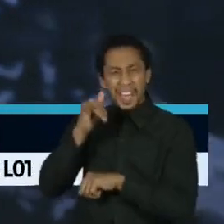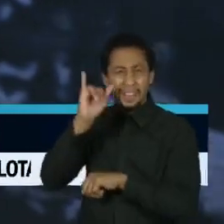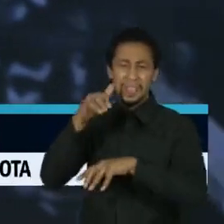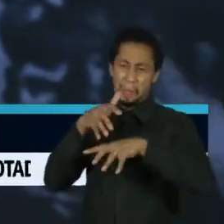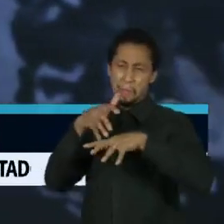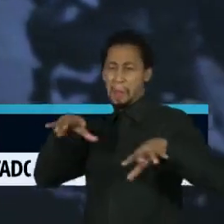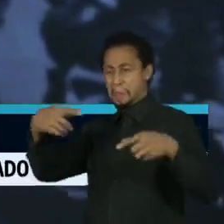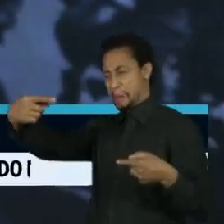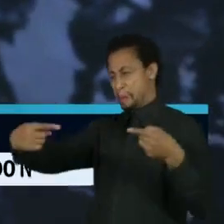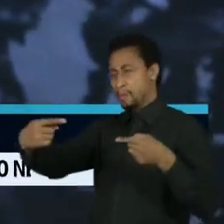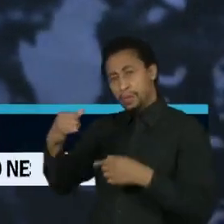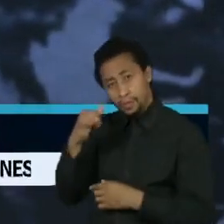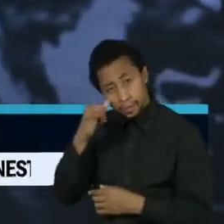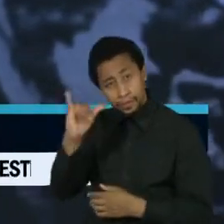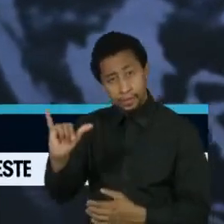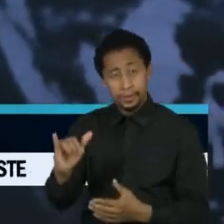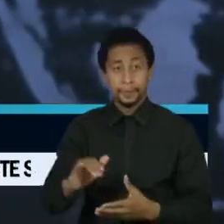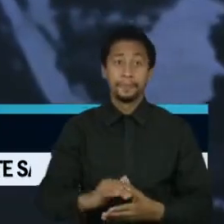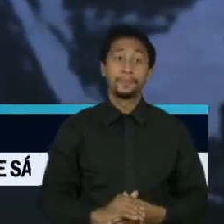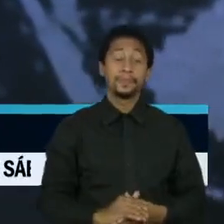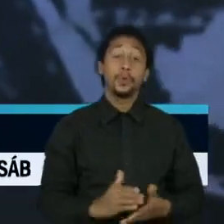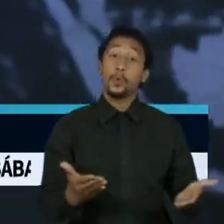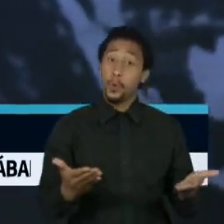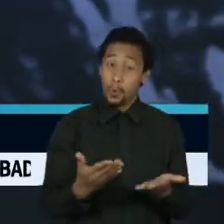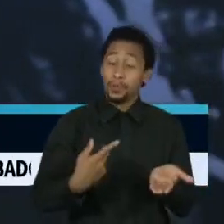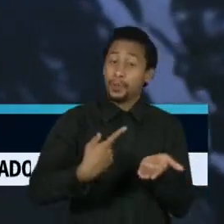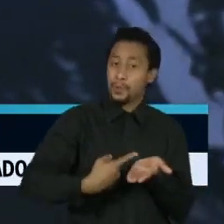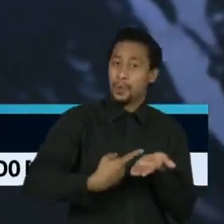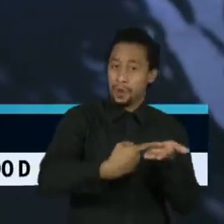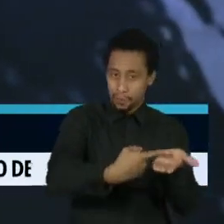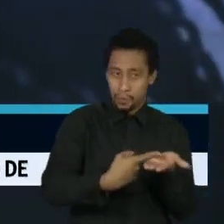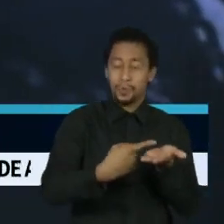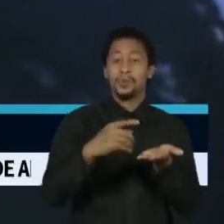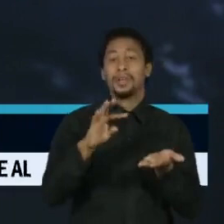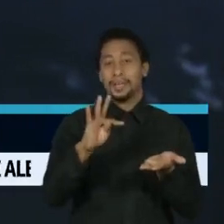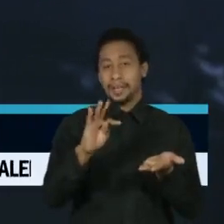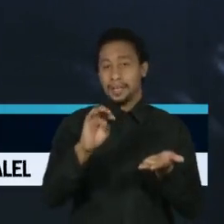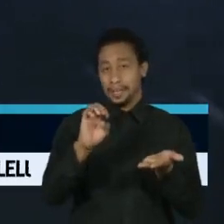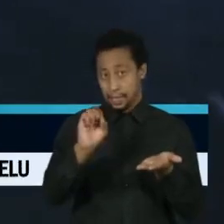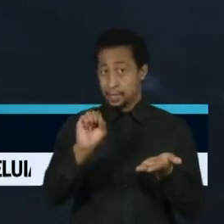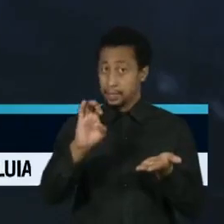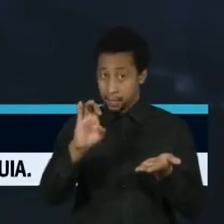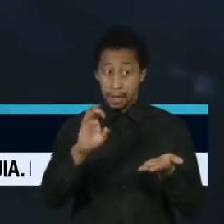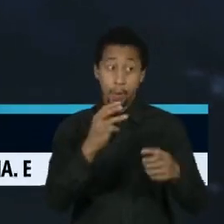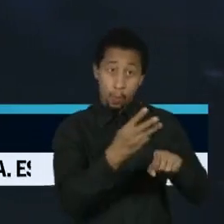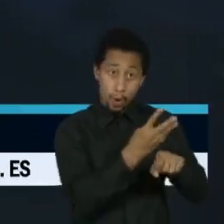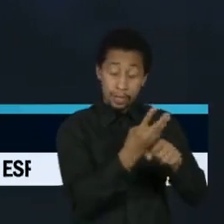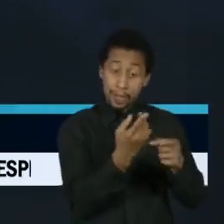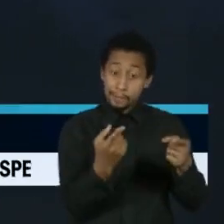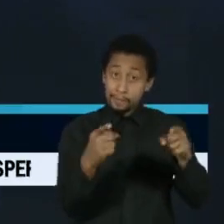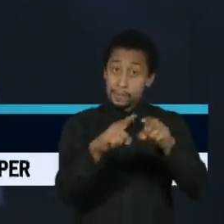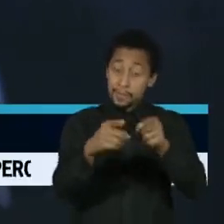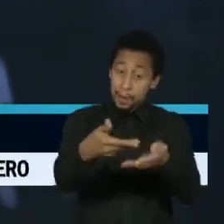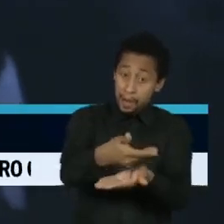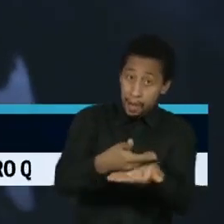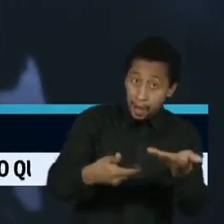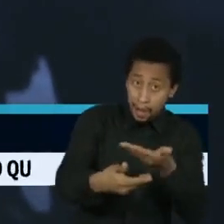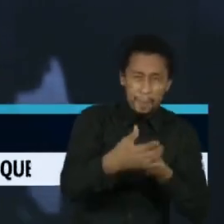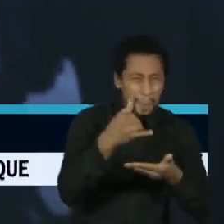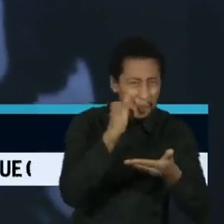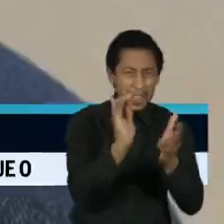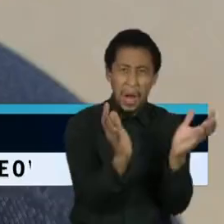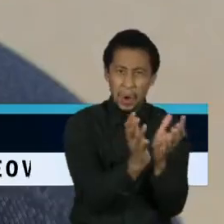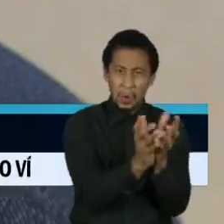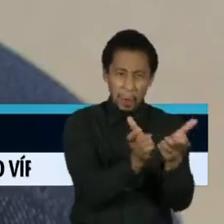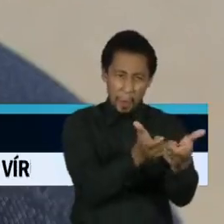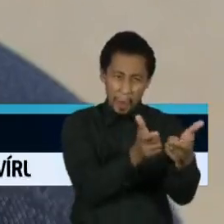O presidente Jair Bolsonaro voltou a criticar hoje o acordo entre o WhatsApp e o TSE, relacionado com a criação de novos recursos na rede